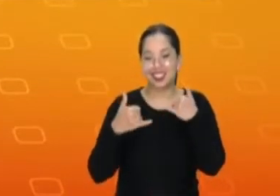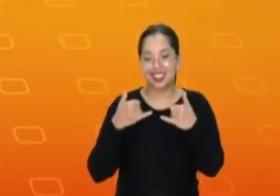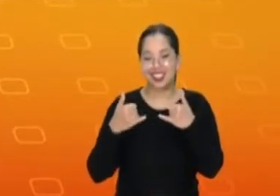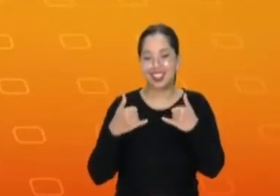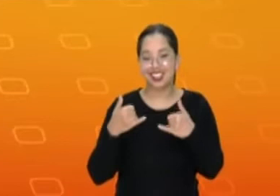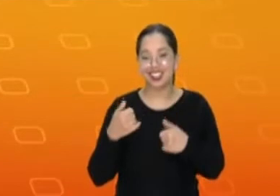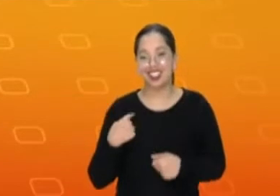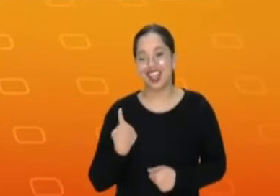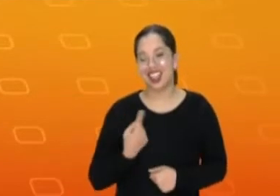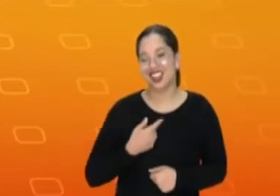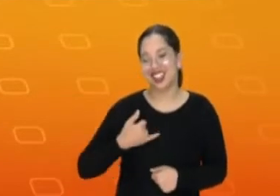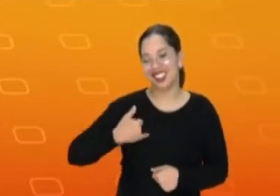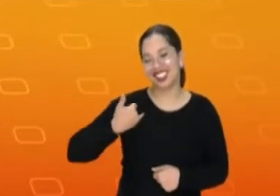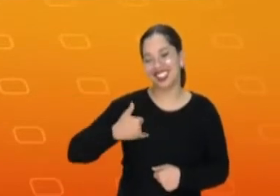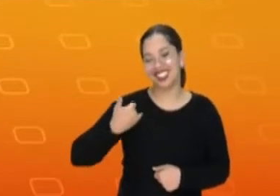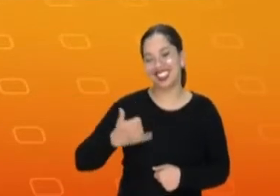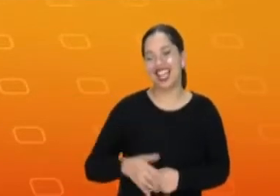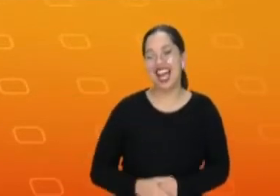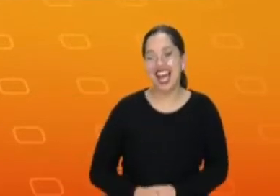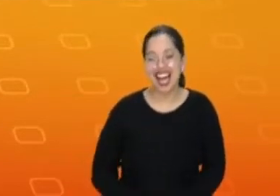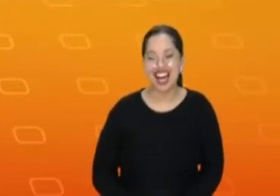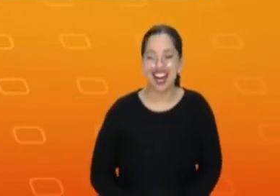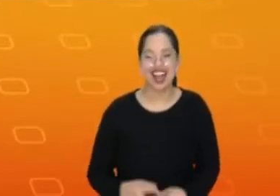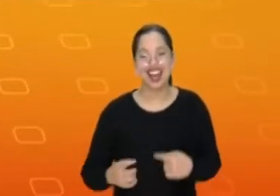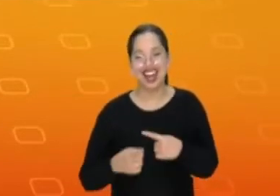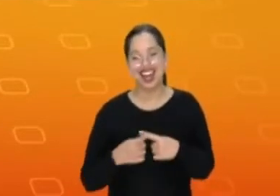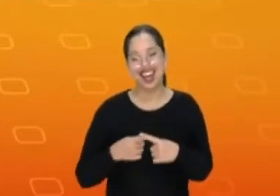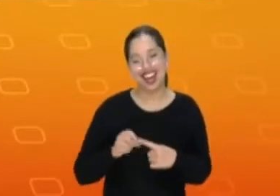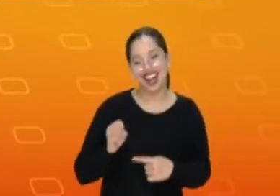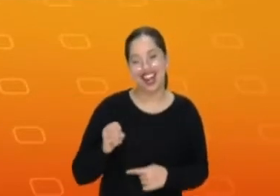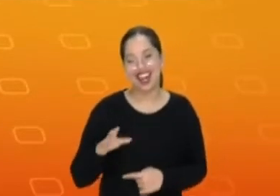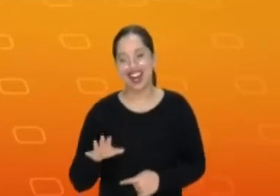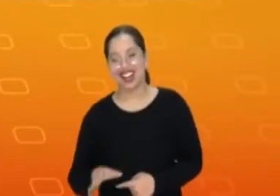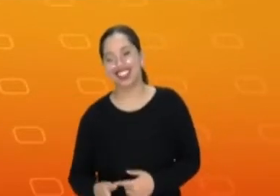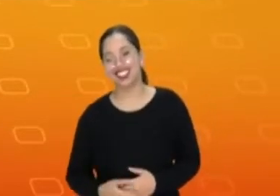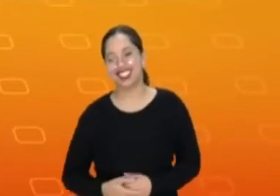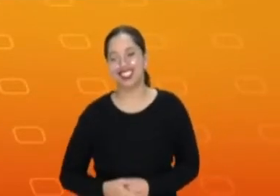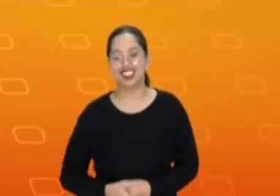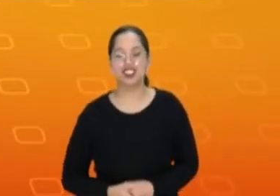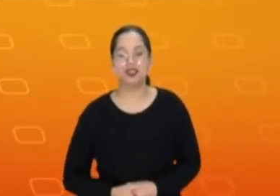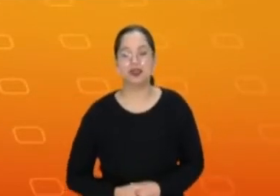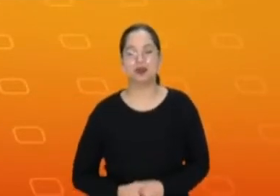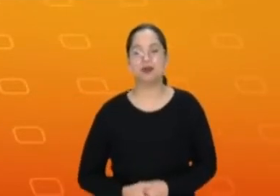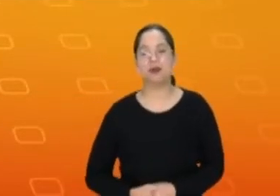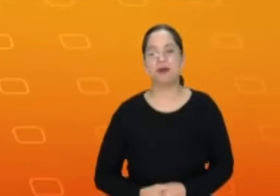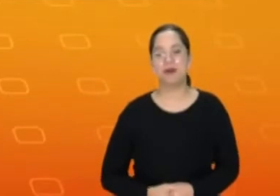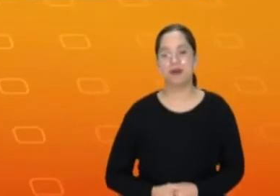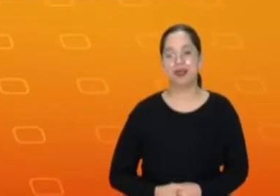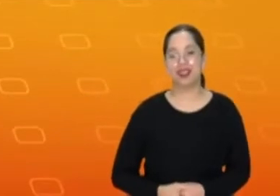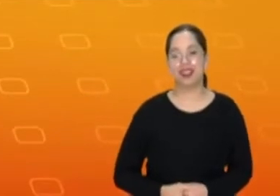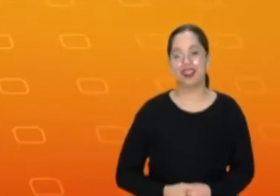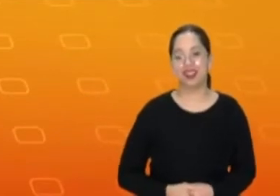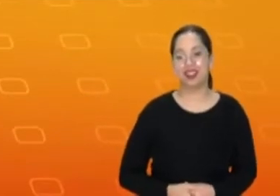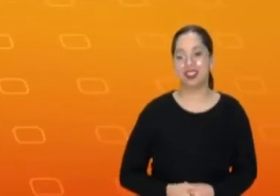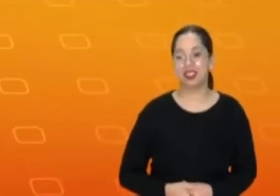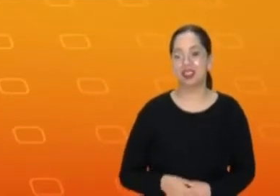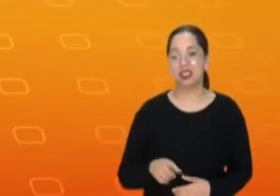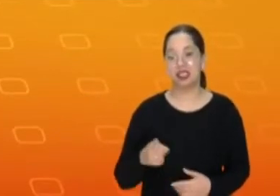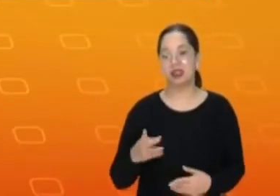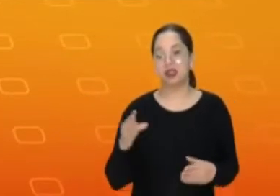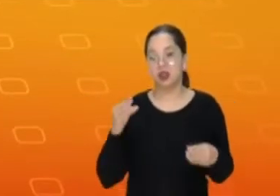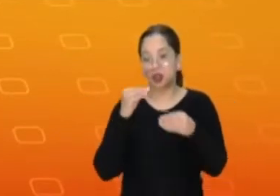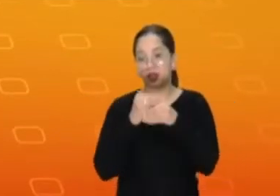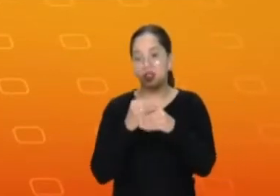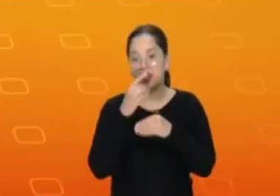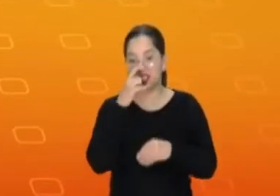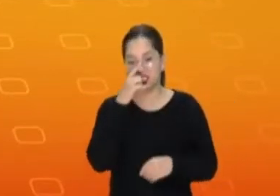estava colocando a gente meio fora aí, eu fiquei meio assim, não. Mas Não, não. complementando ao Nelson mesmo, e como eu falei